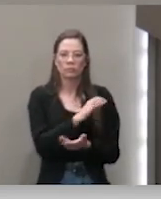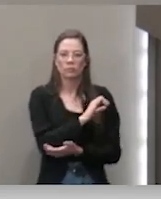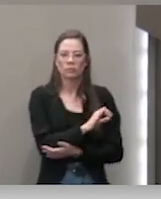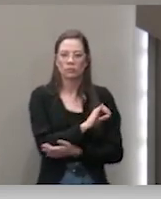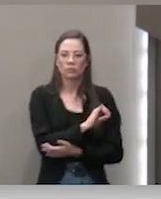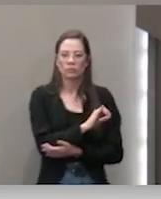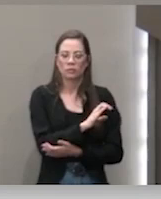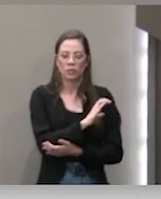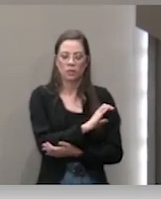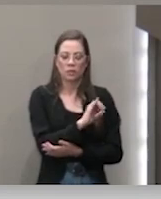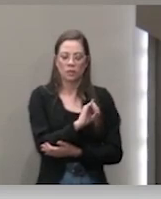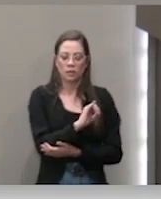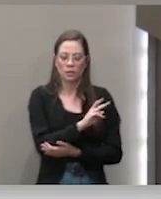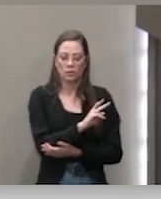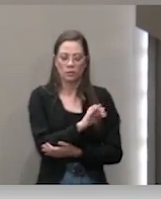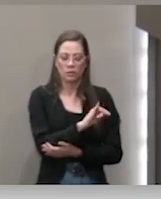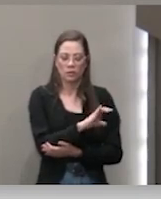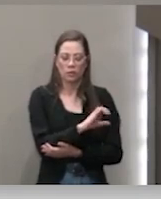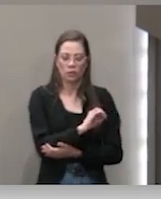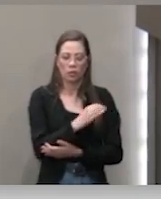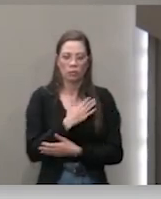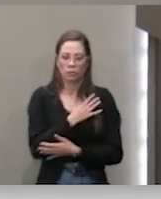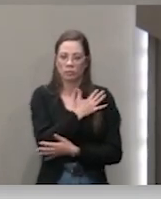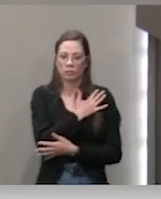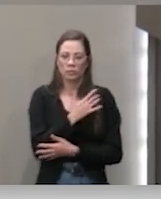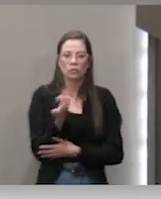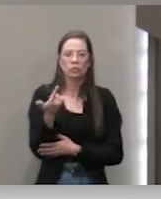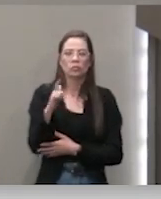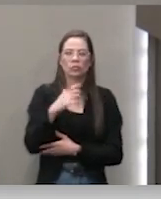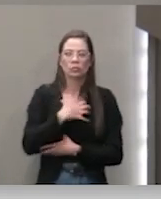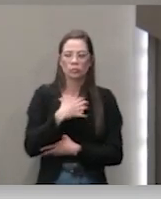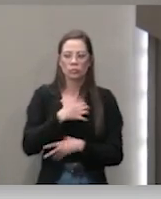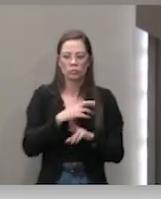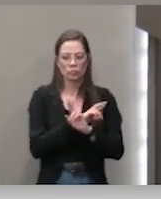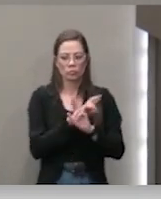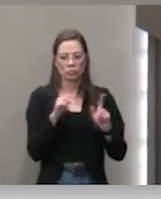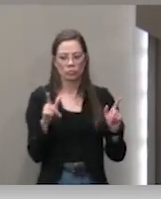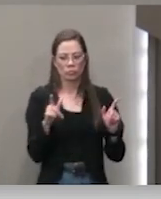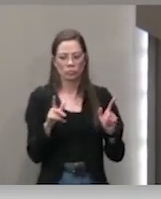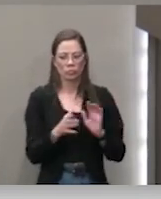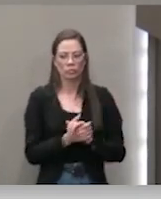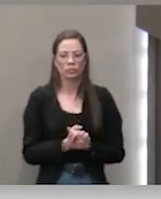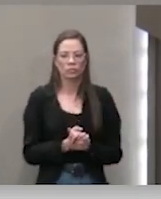uma outra doutrina. Uma doutrina totalmente diferenciada,